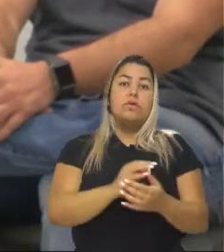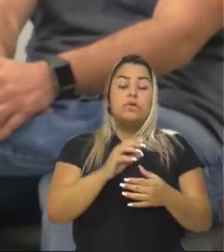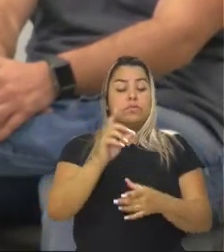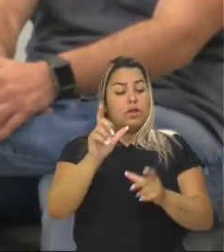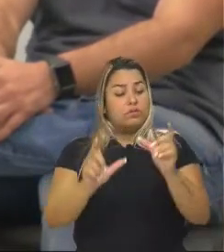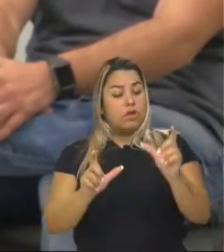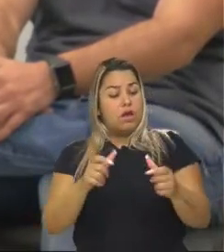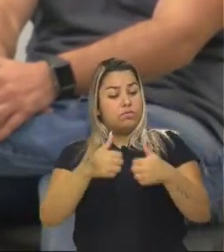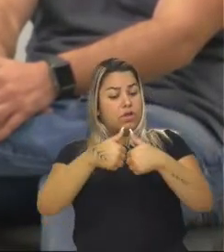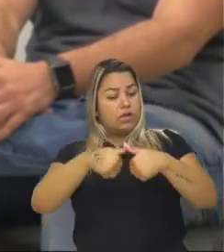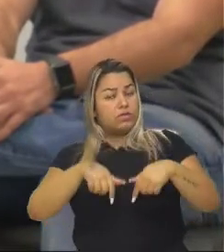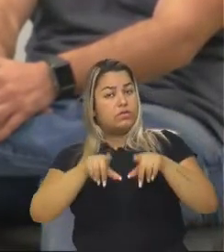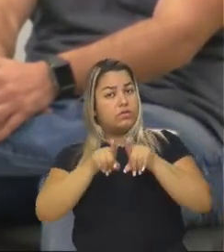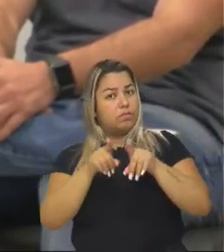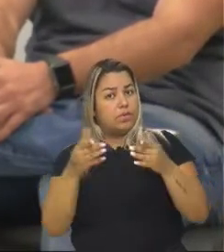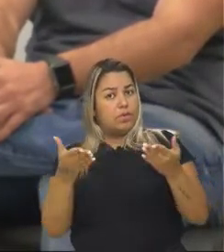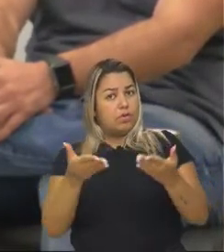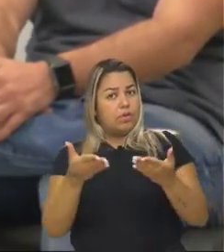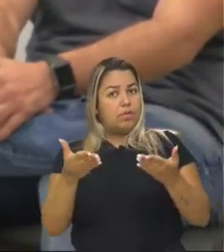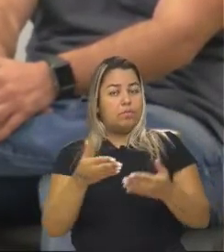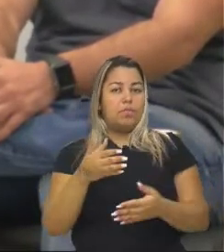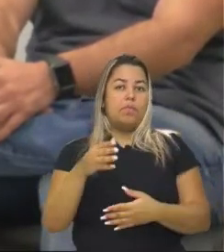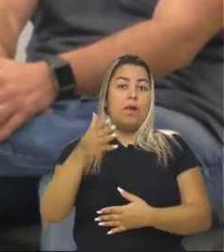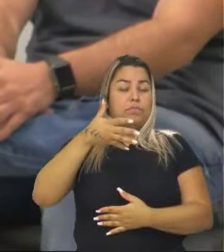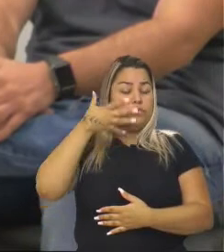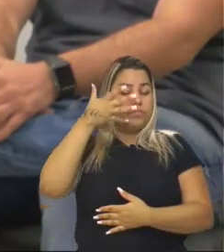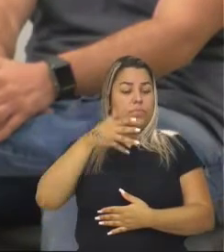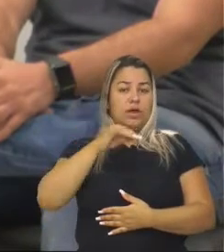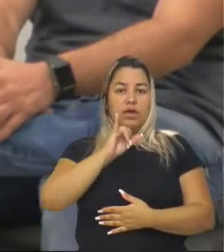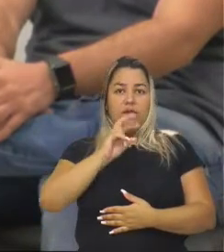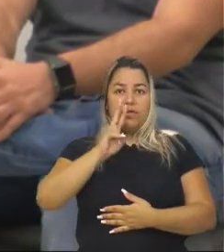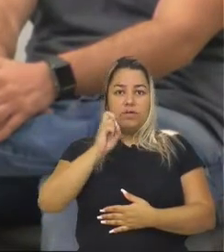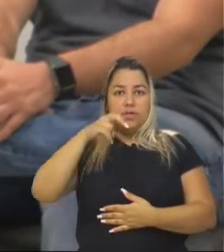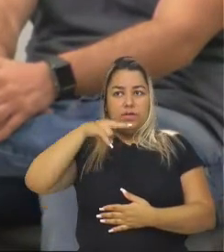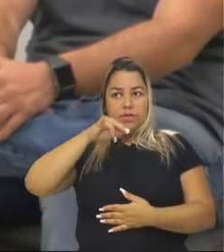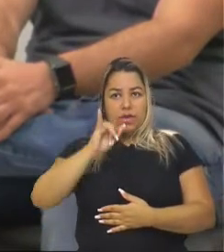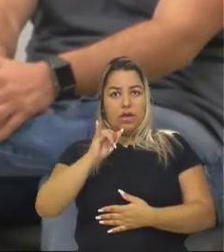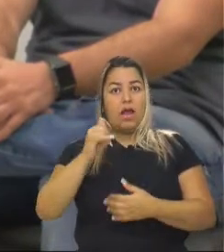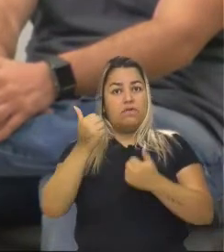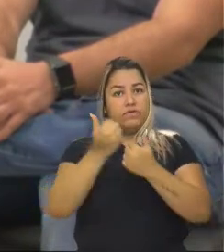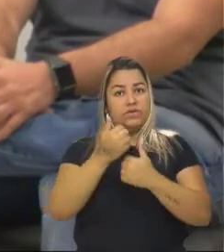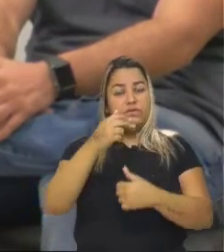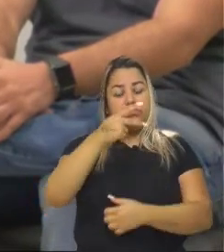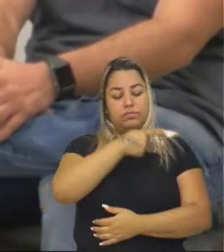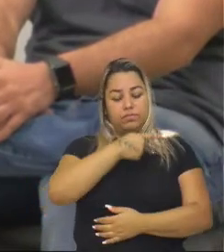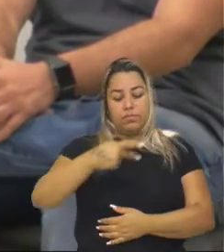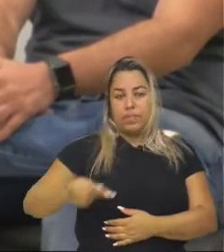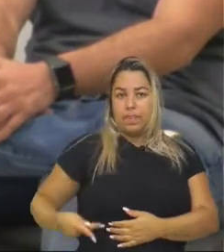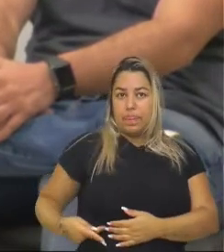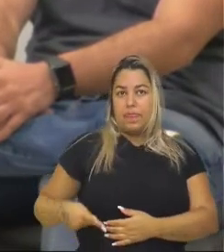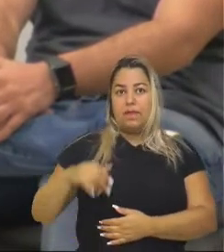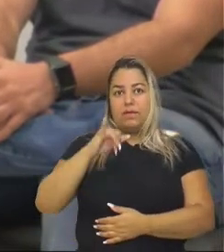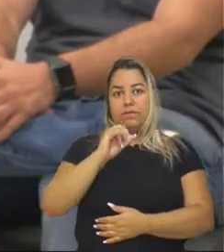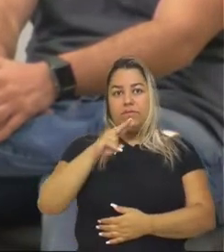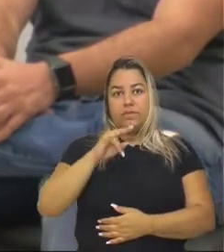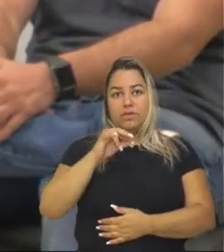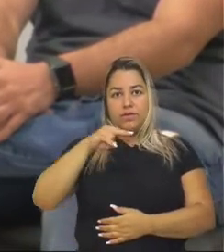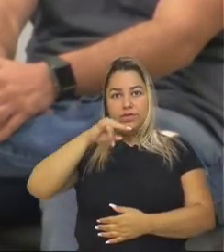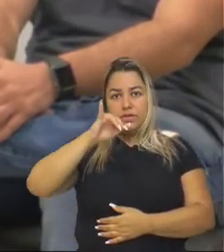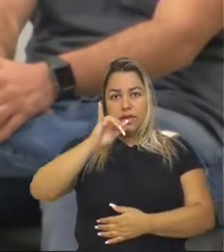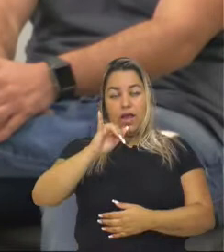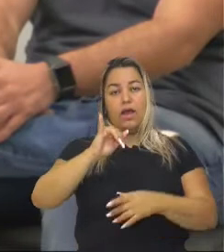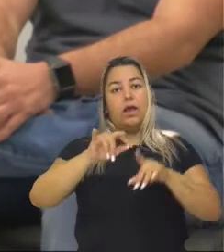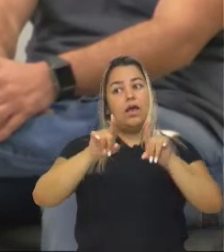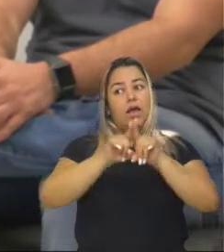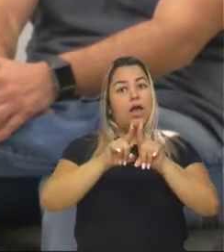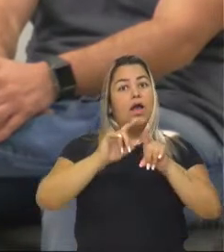aqui. Vou passar nesse momento para a Ivani, que é vice-presidente do Conselho Federal de Psicologia, e em seguida a Isadora, o Gabriel